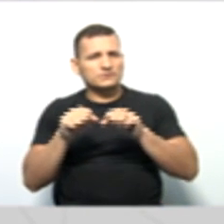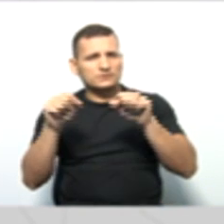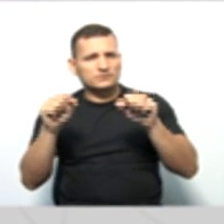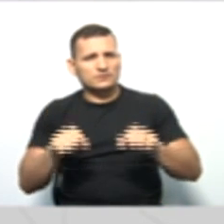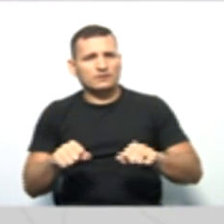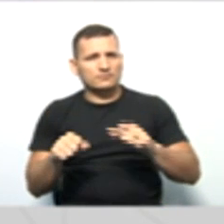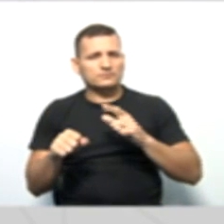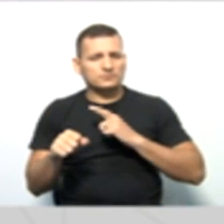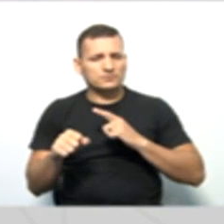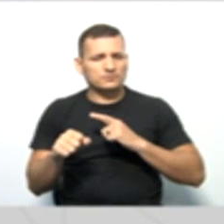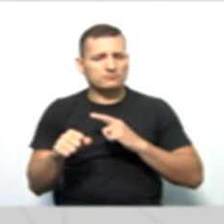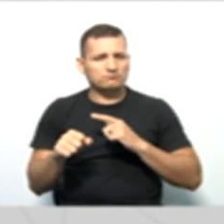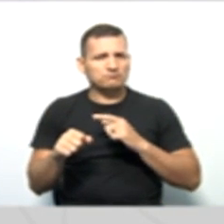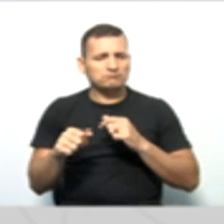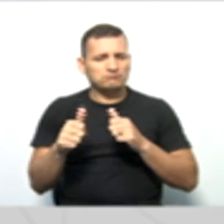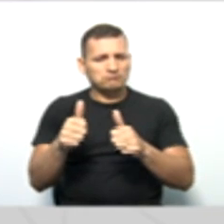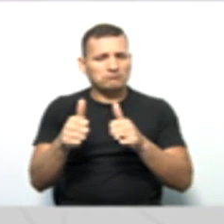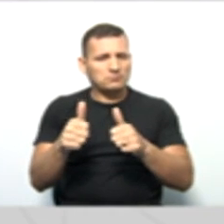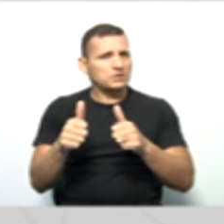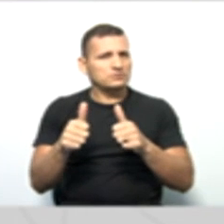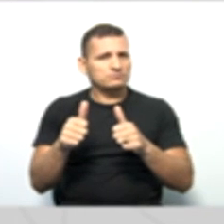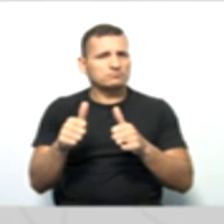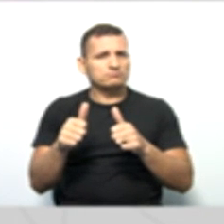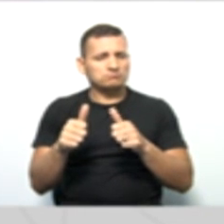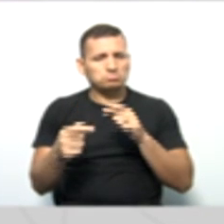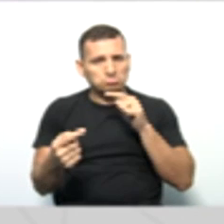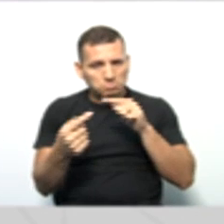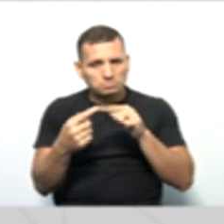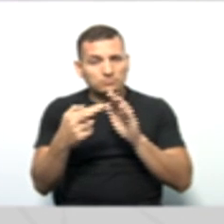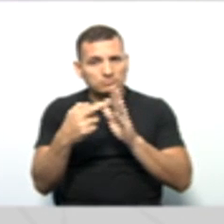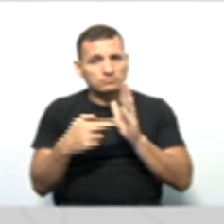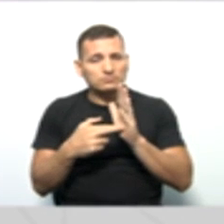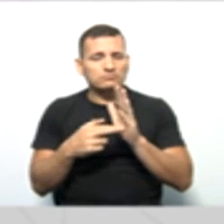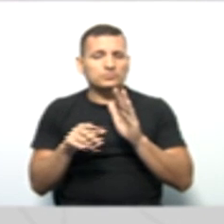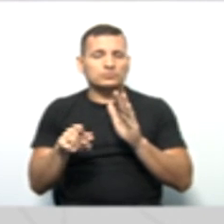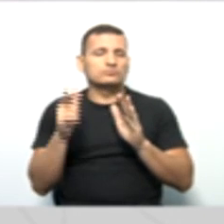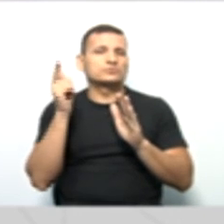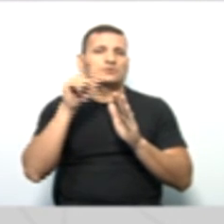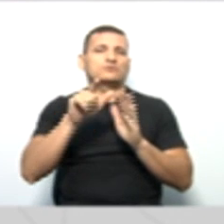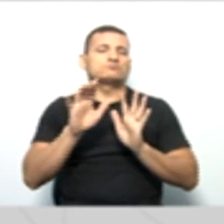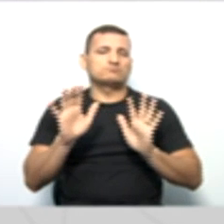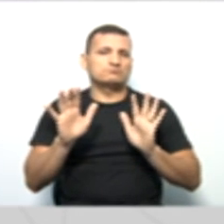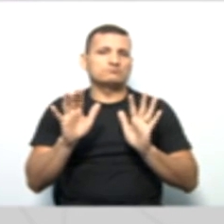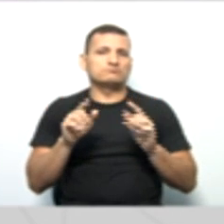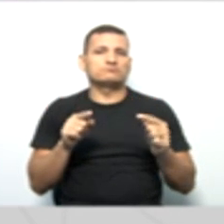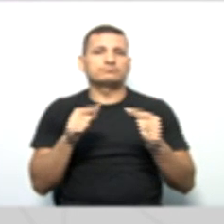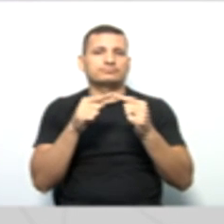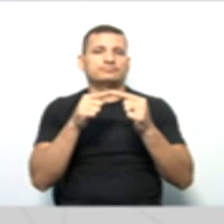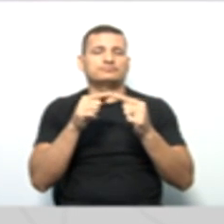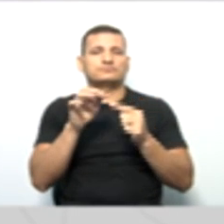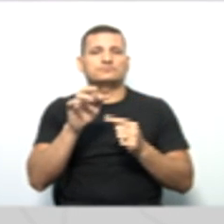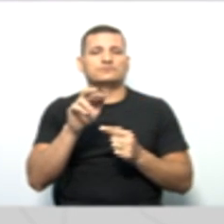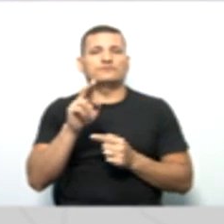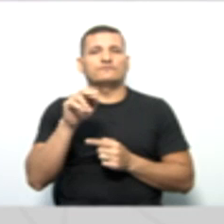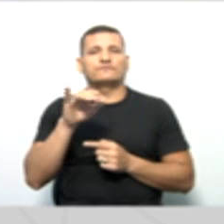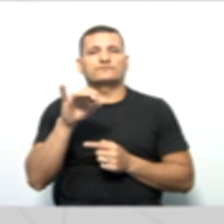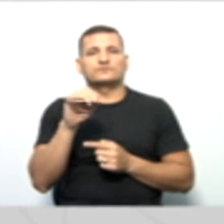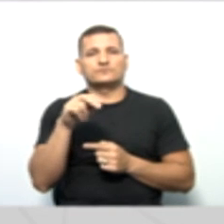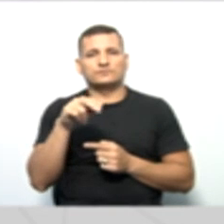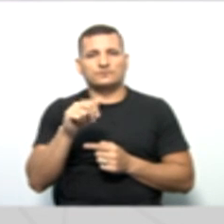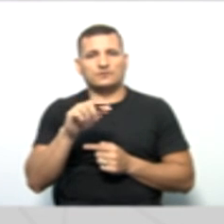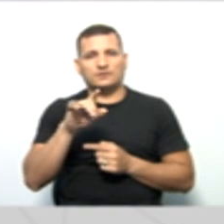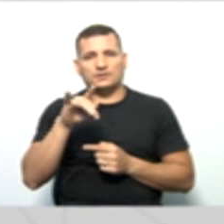tem funcionalidade, ele atende os requisitos, então isso aí ele consegue atingir esse atributo de qualidade. Tá bom,